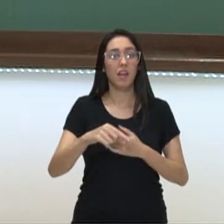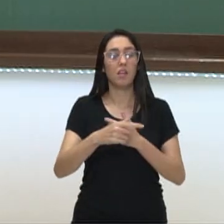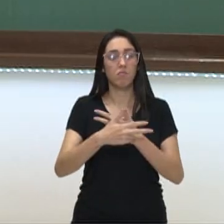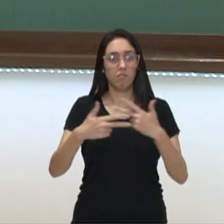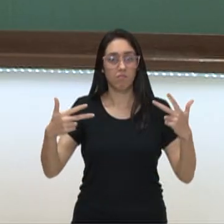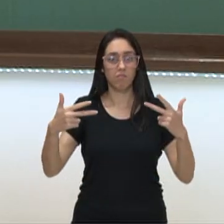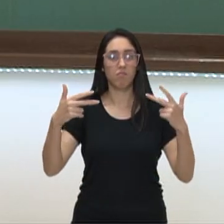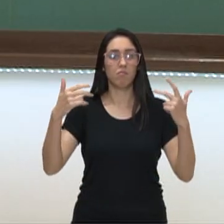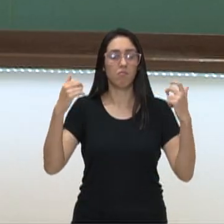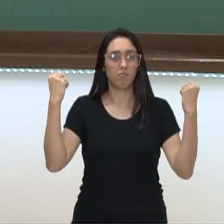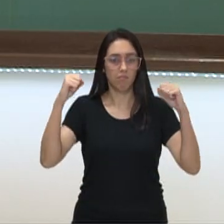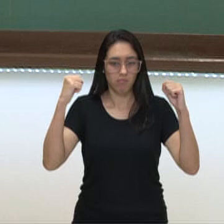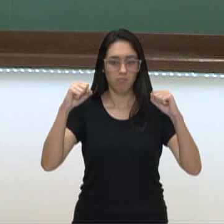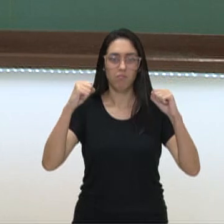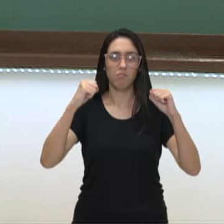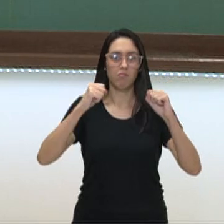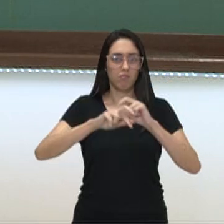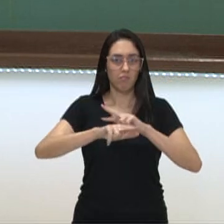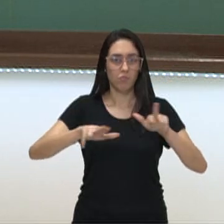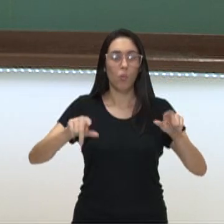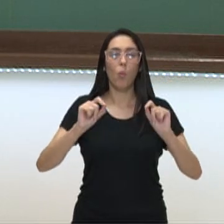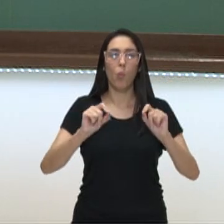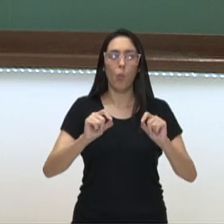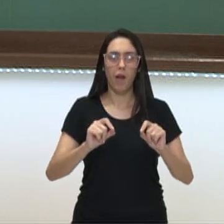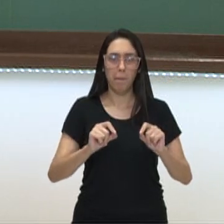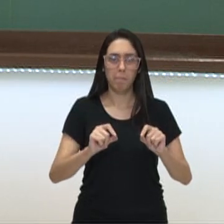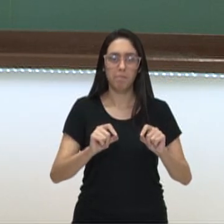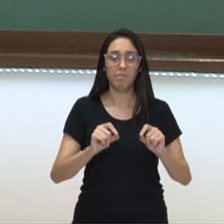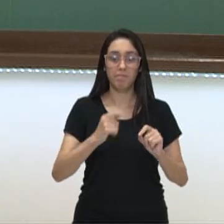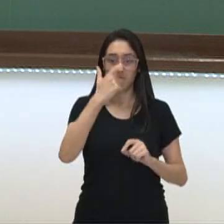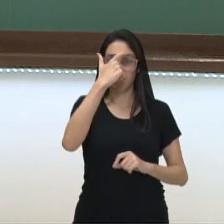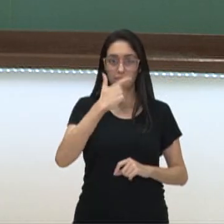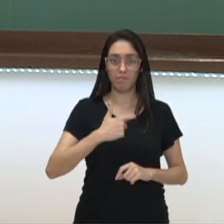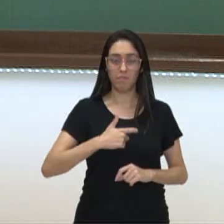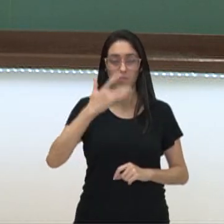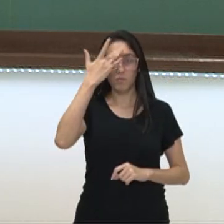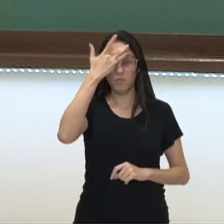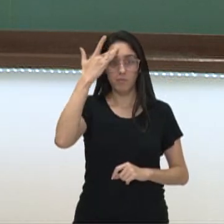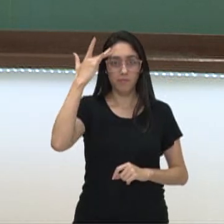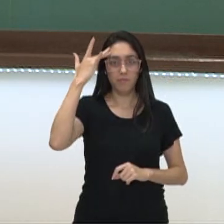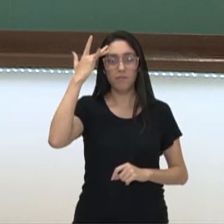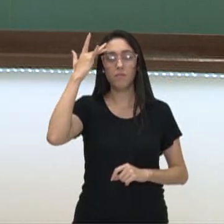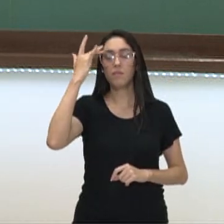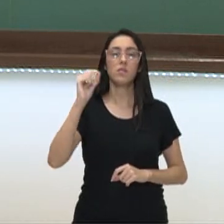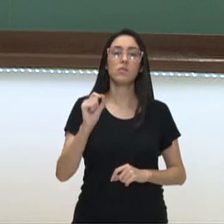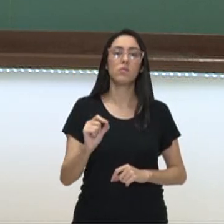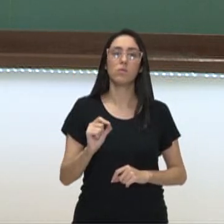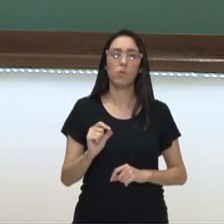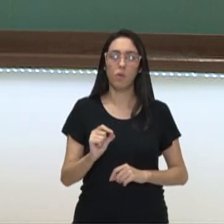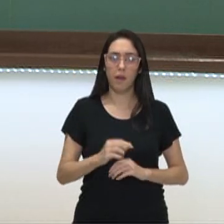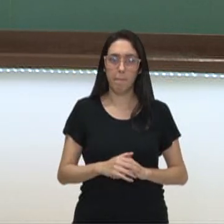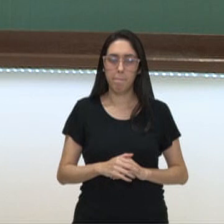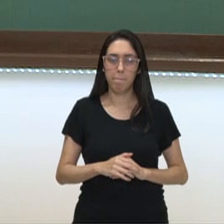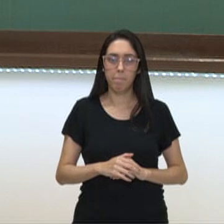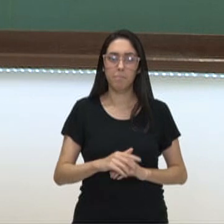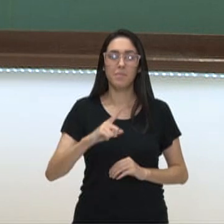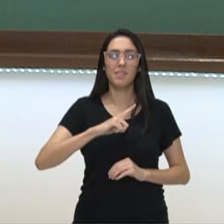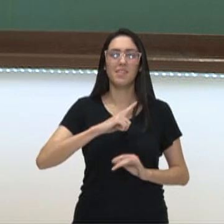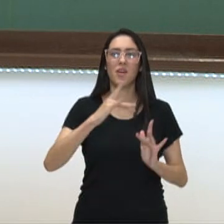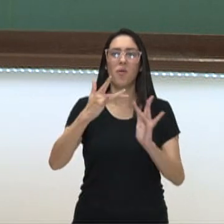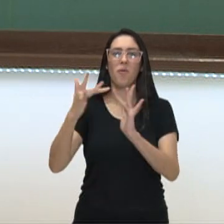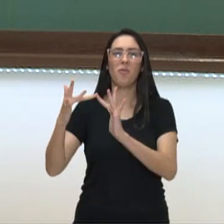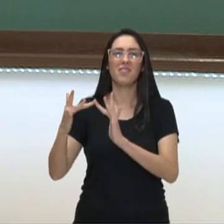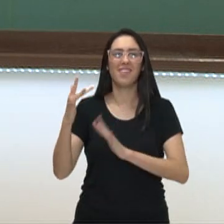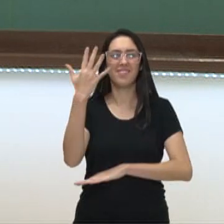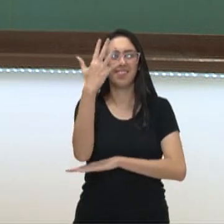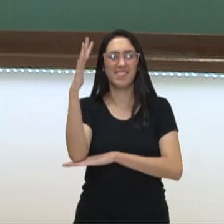que levam, né, o praticante, que levam, né, a pessoa a ter contato com a